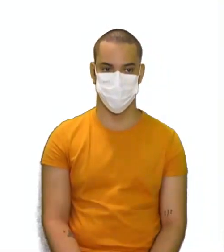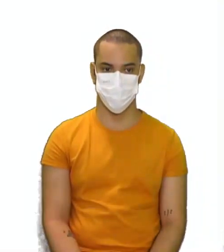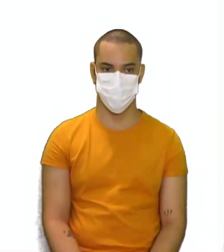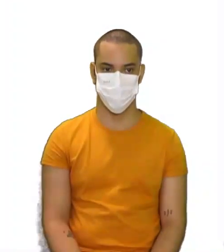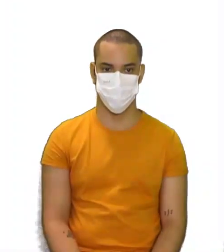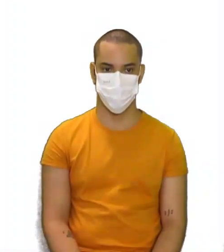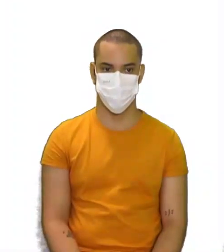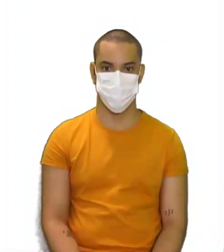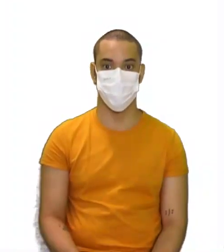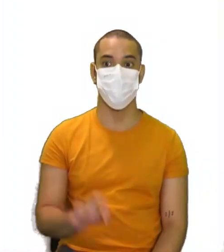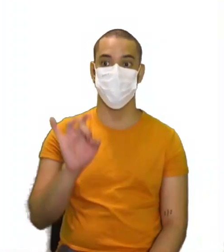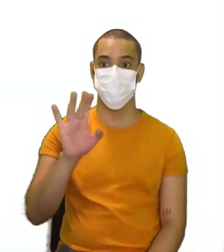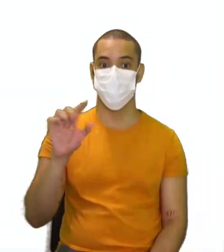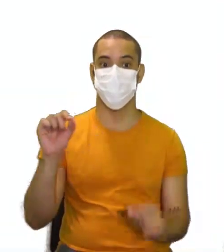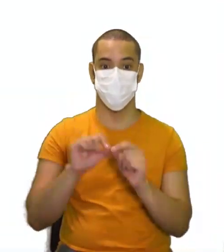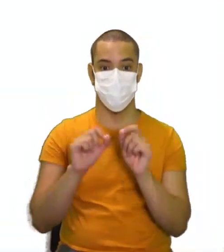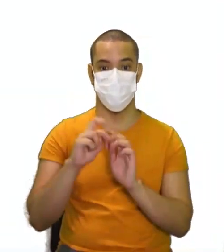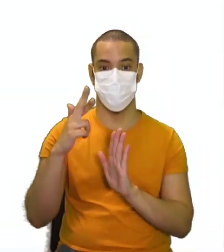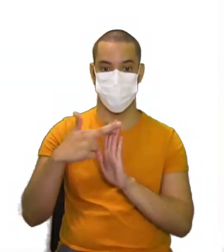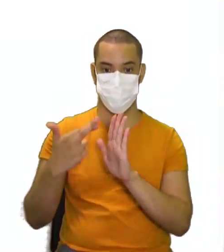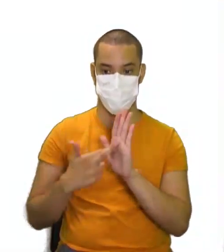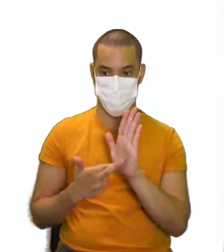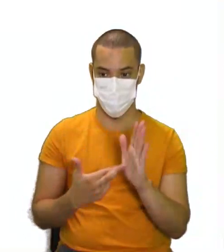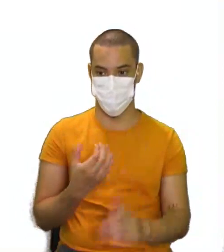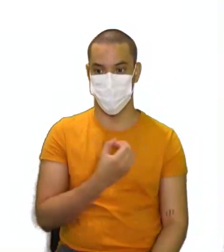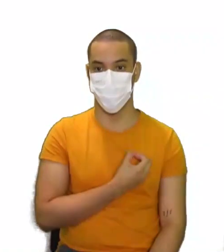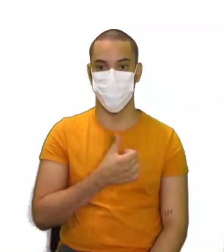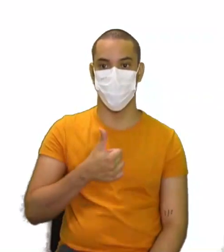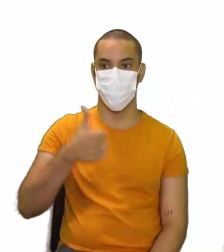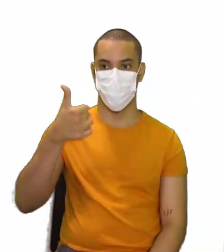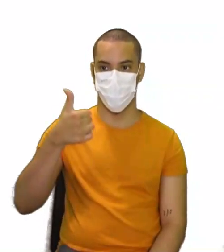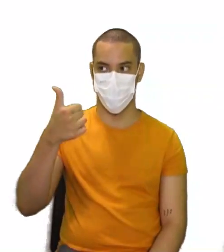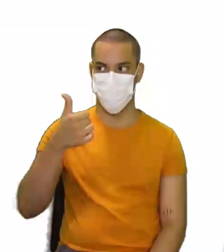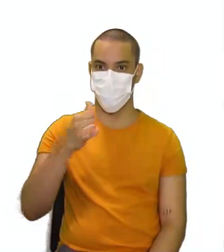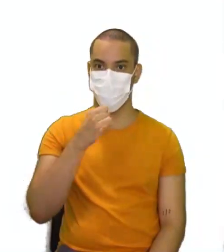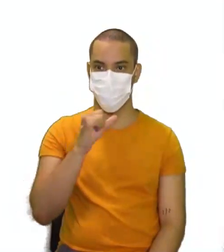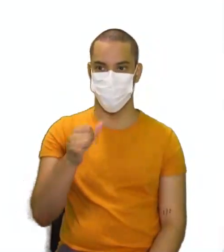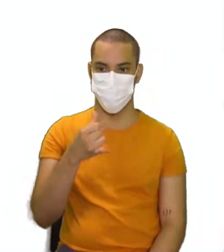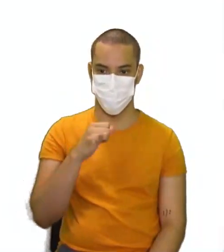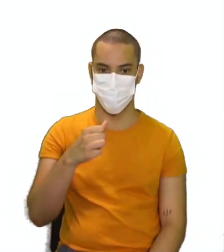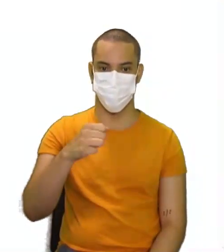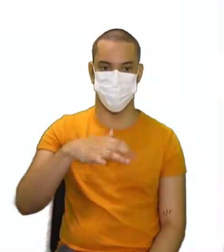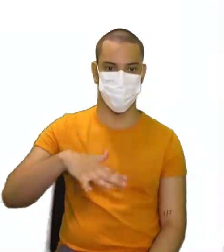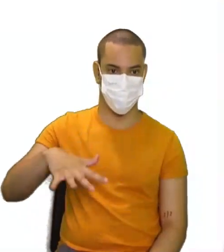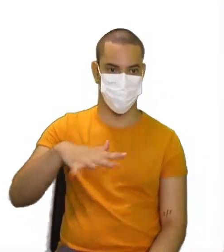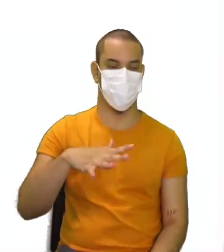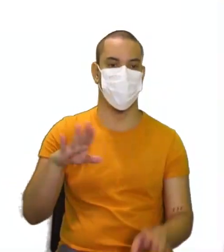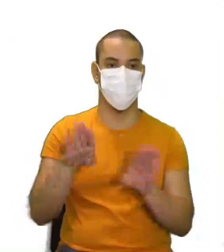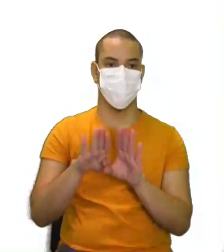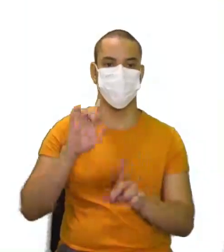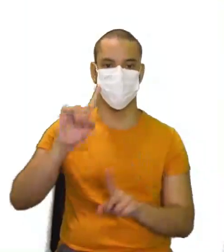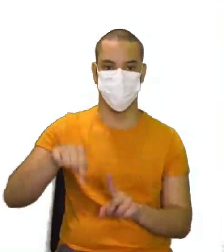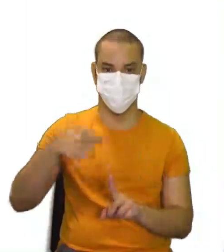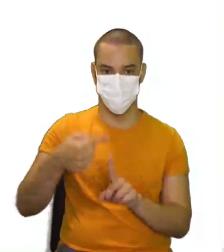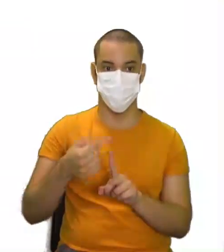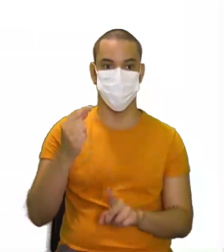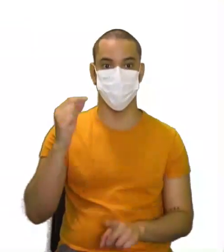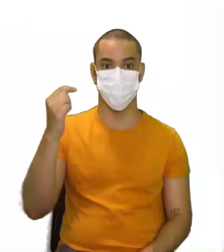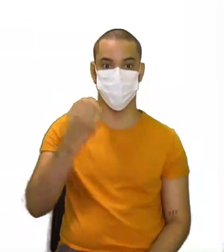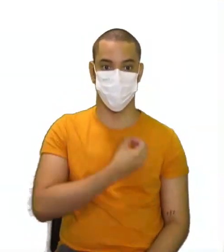Só é fazer a regra número 1 de corrente elétrica gerando um campo e depois a regra número